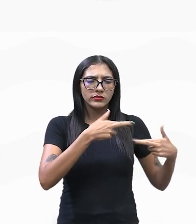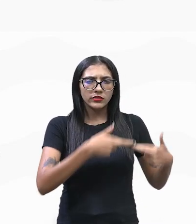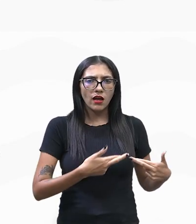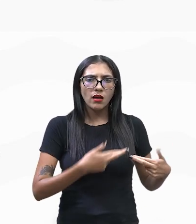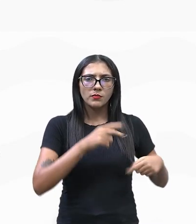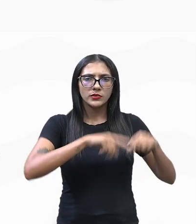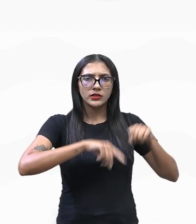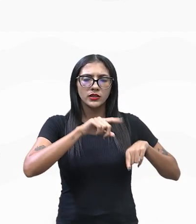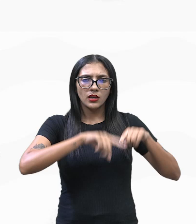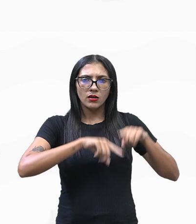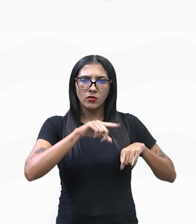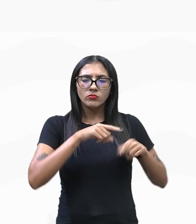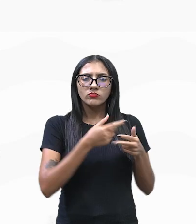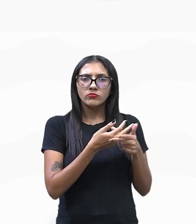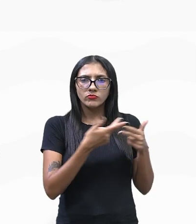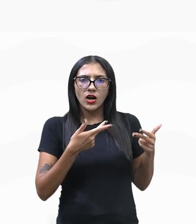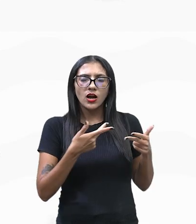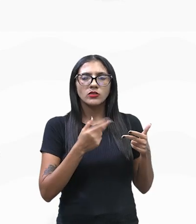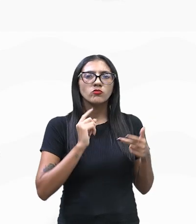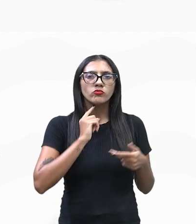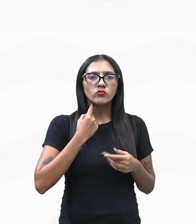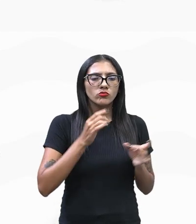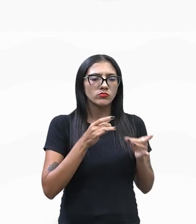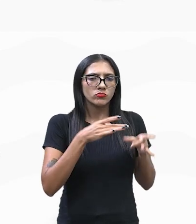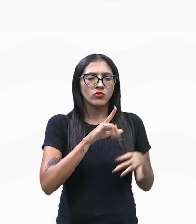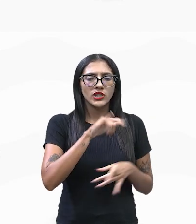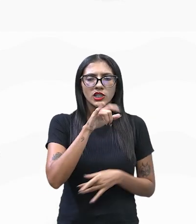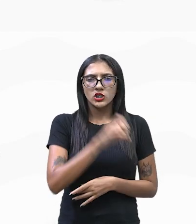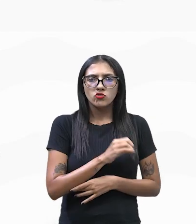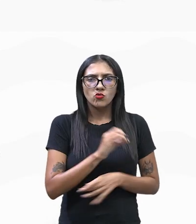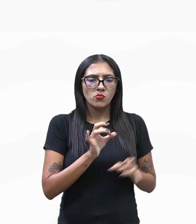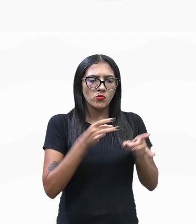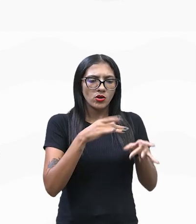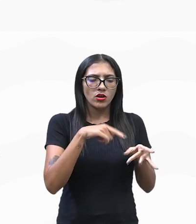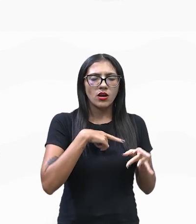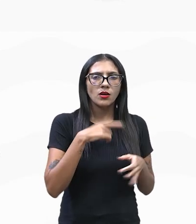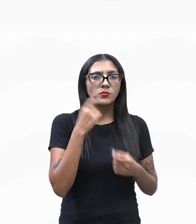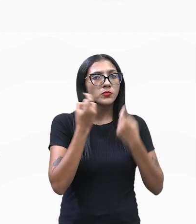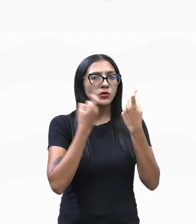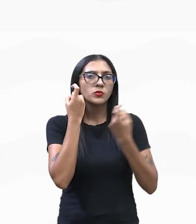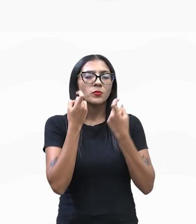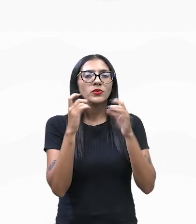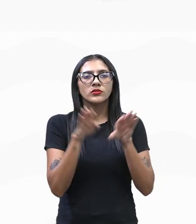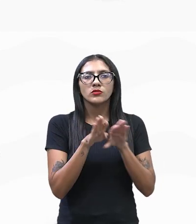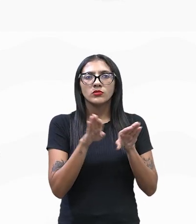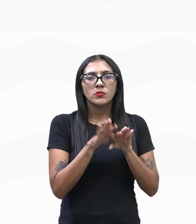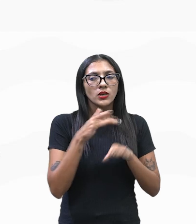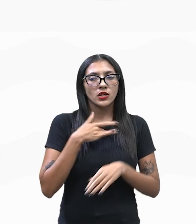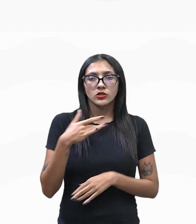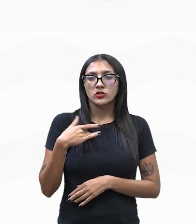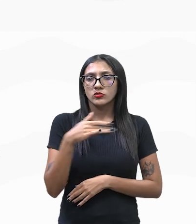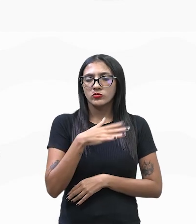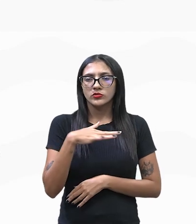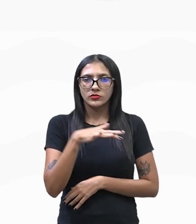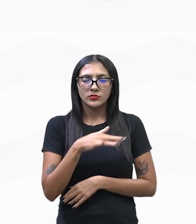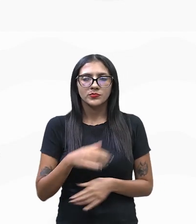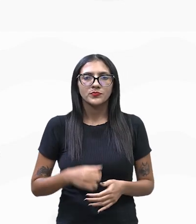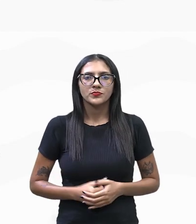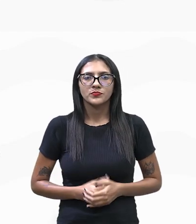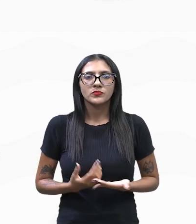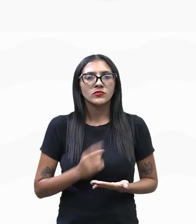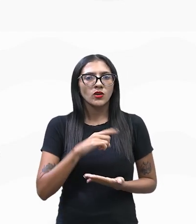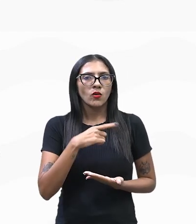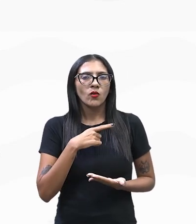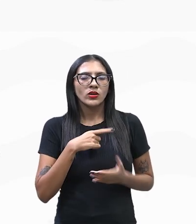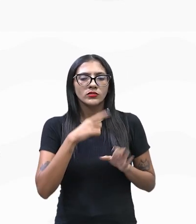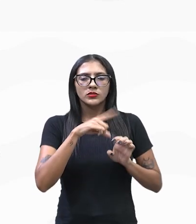né? A questão do lixo, por exemplo, é uma preocupação, né, na questão da saúde pública. Então, aquela empresa